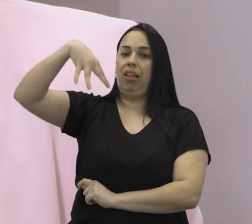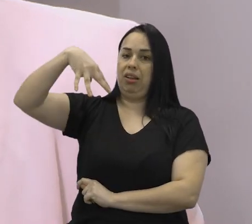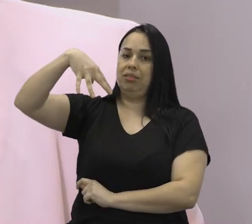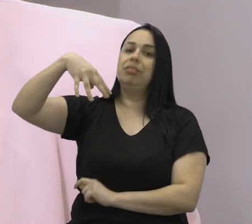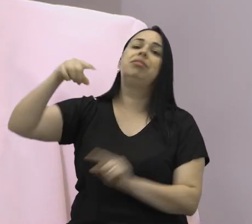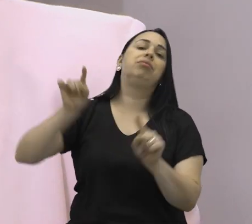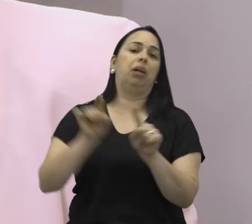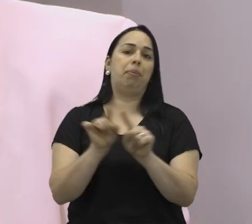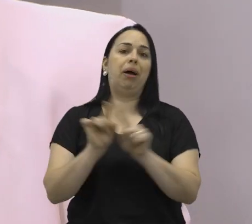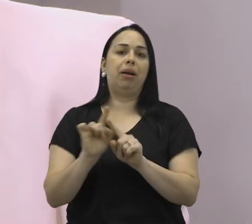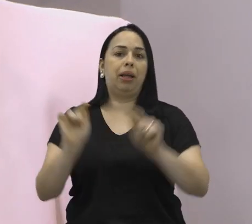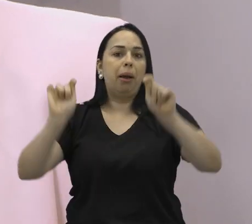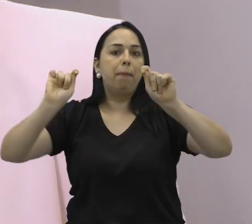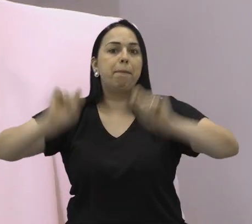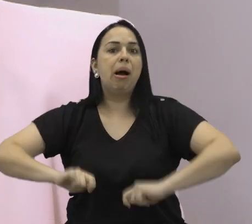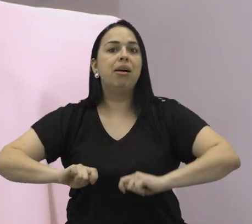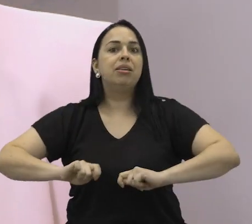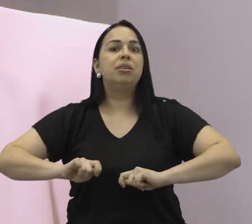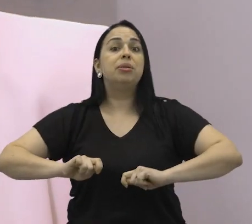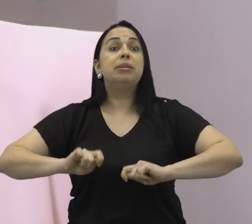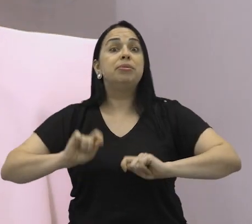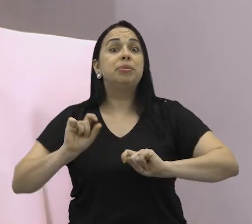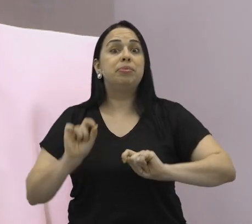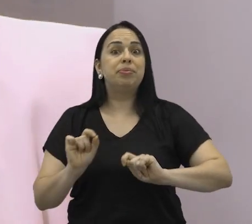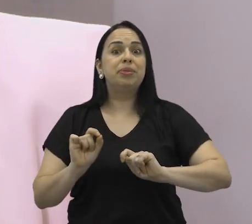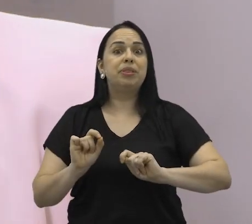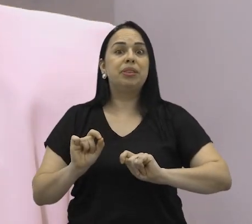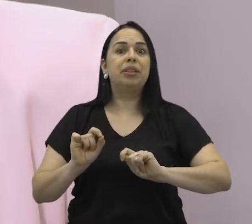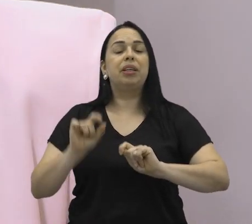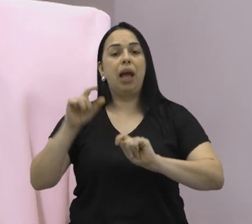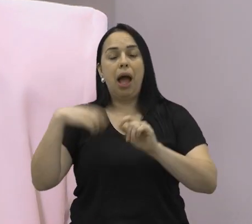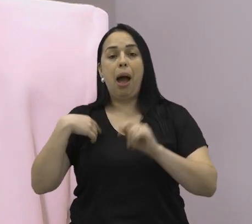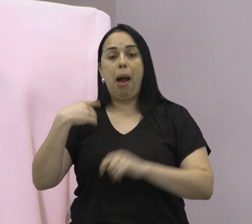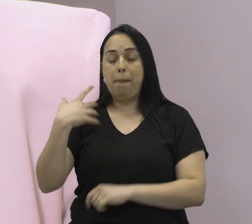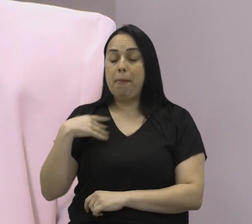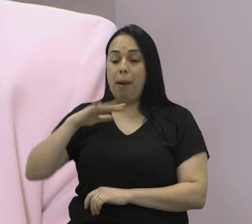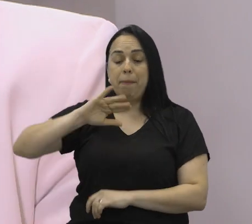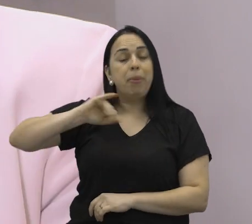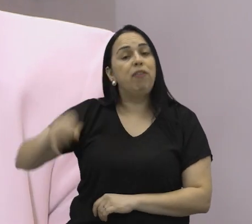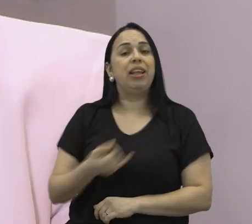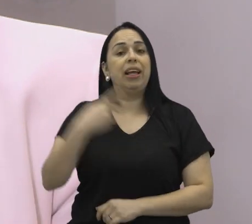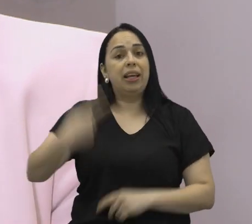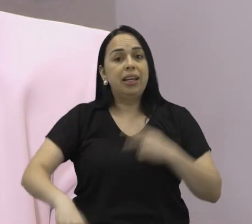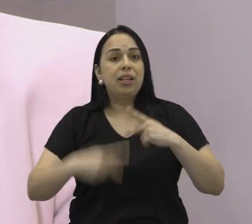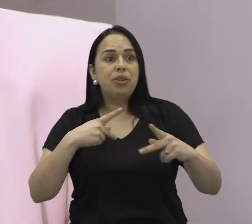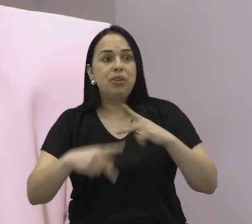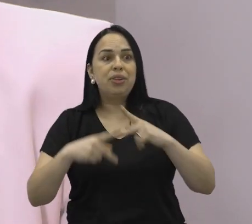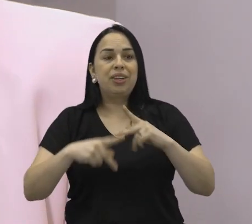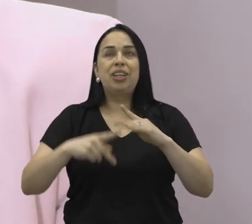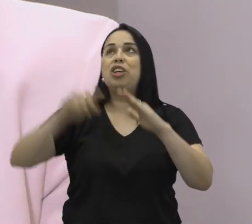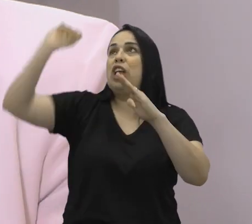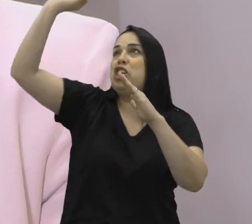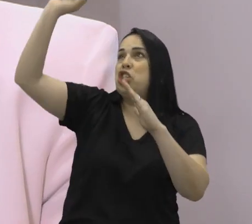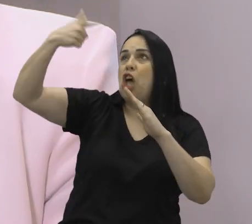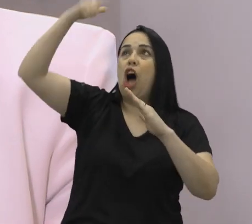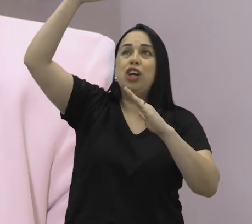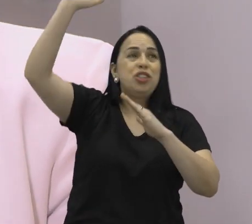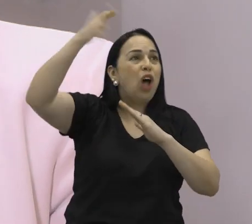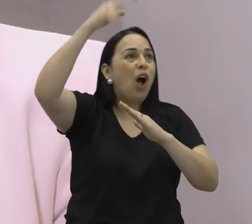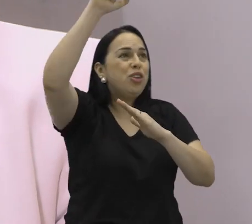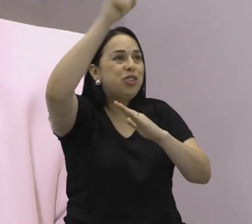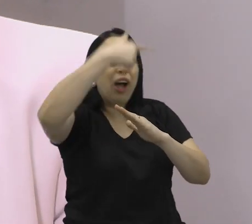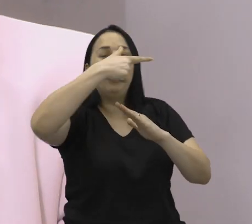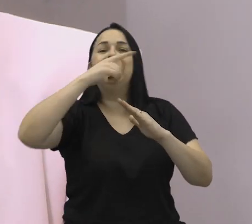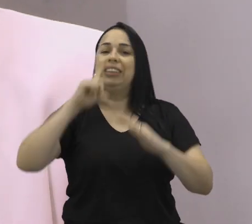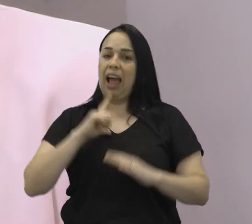energia e a gente também pode dividir essa energia, aproveitar que São José é uma cidade que tem bastante sol,